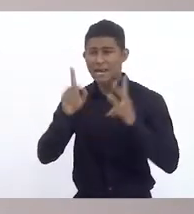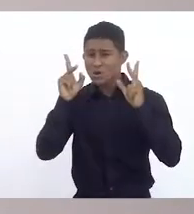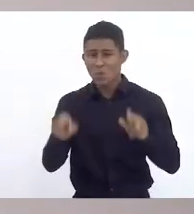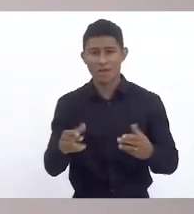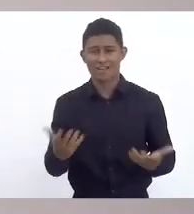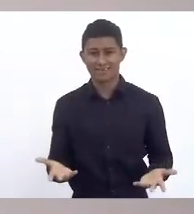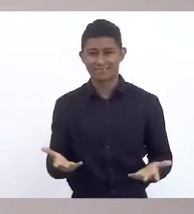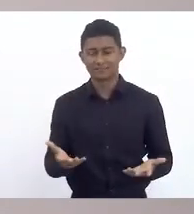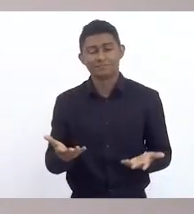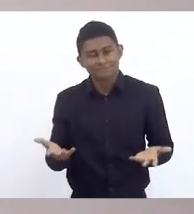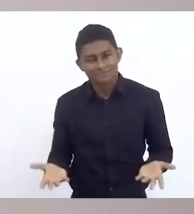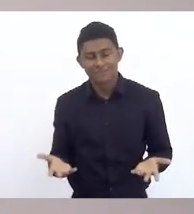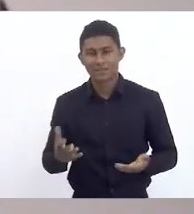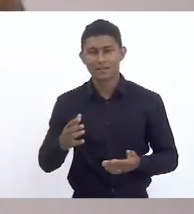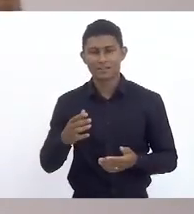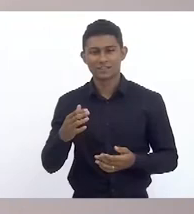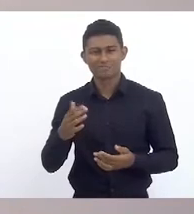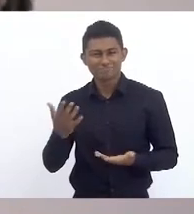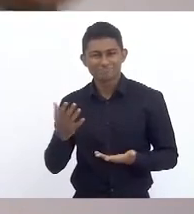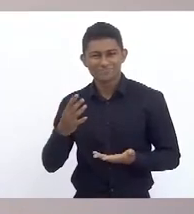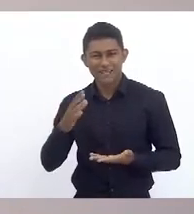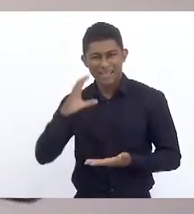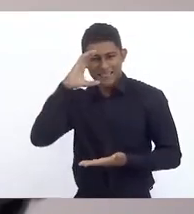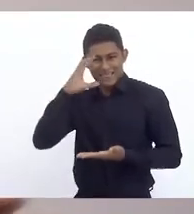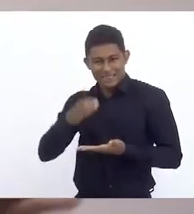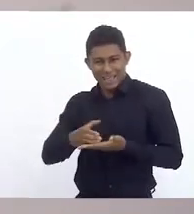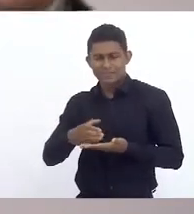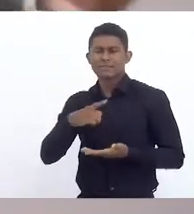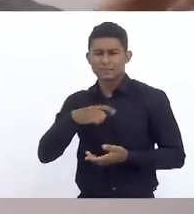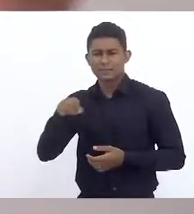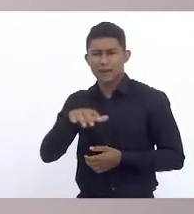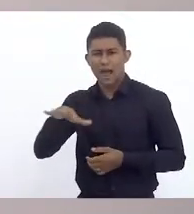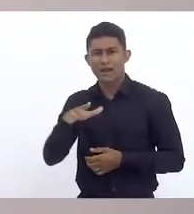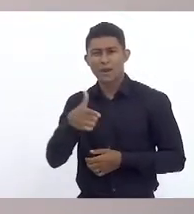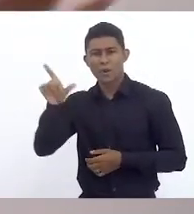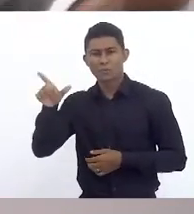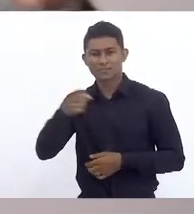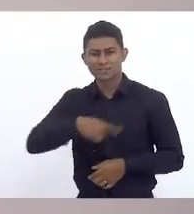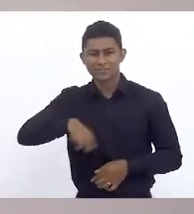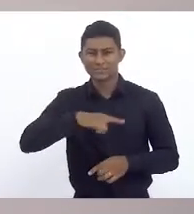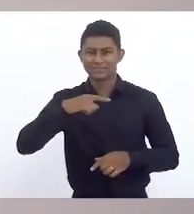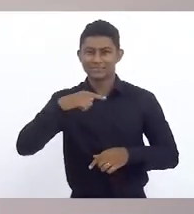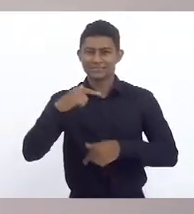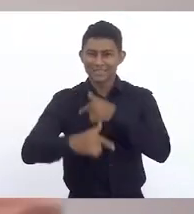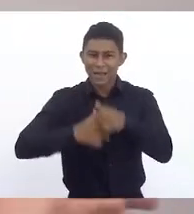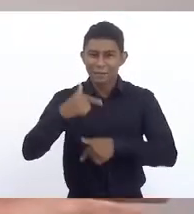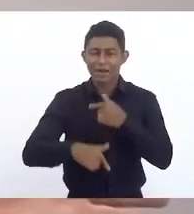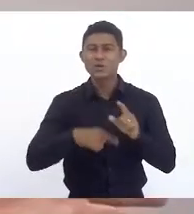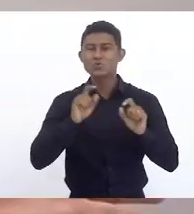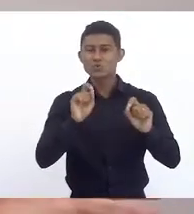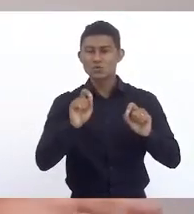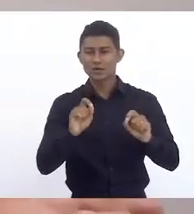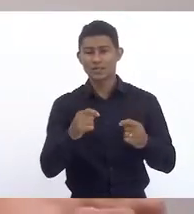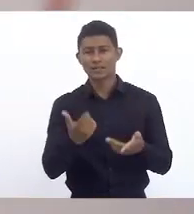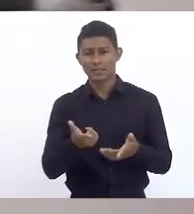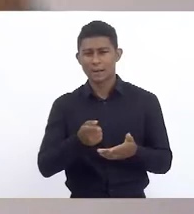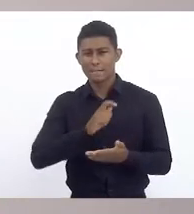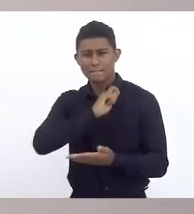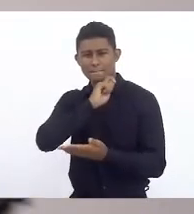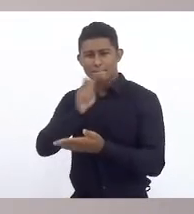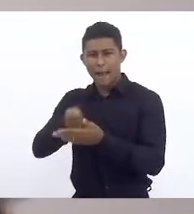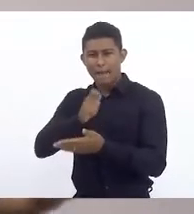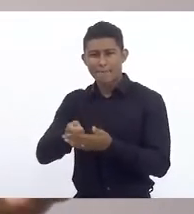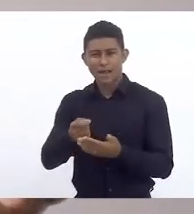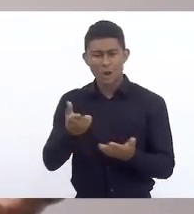tese jurídica, isso acontece em outras áreas quando a gente trabalha o campo da compensação tributária.